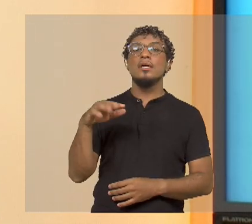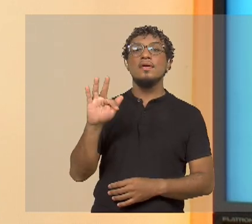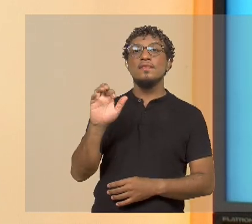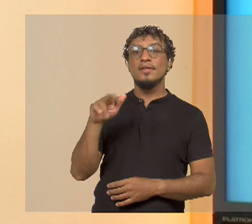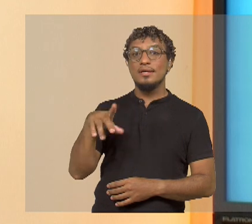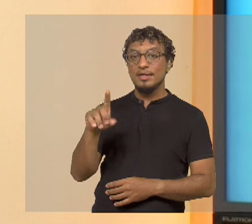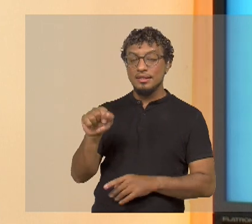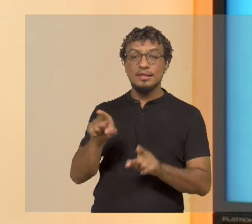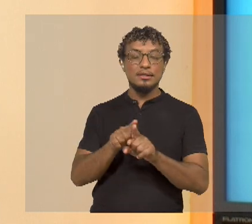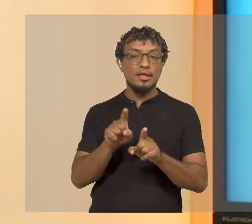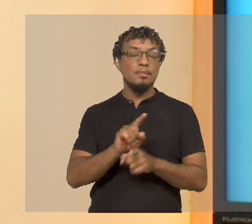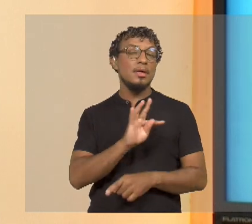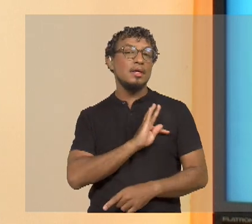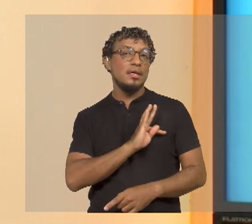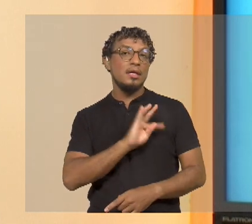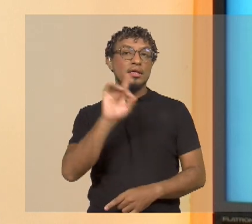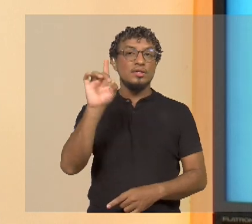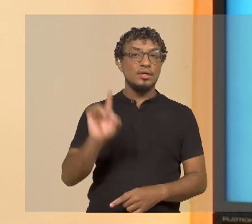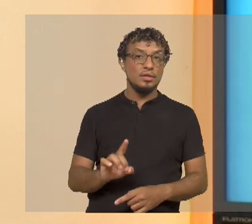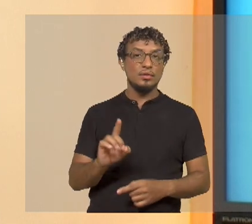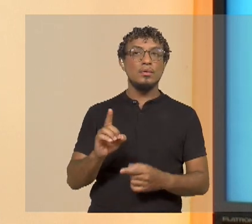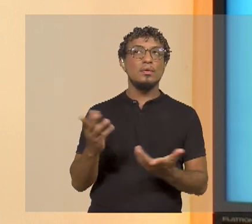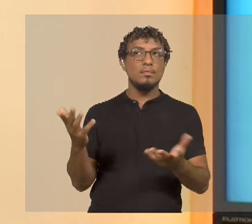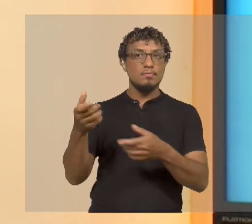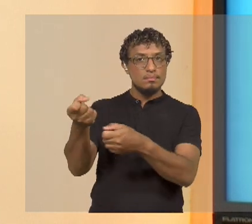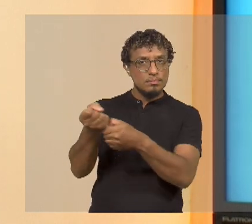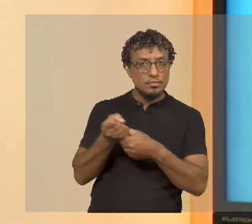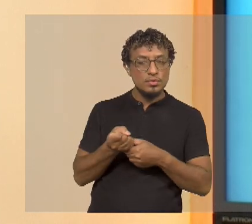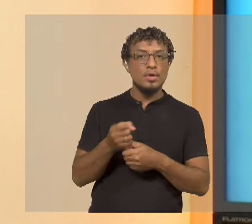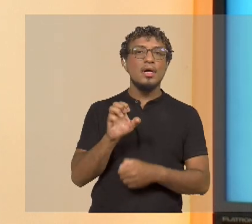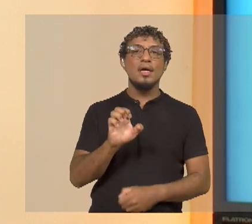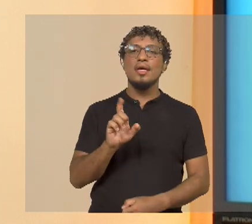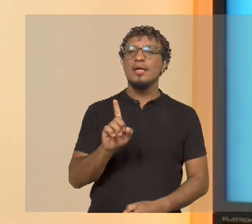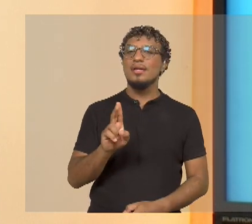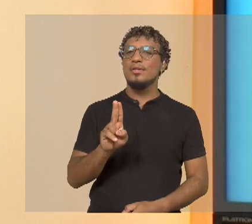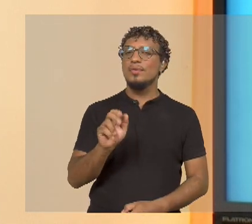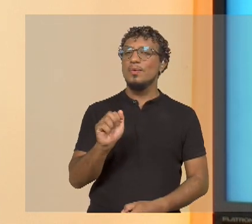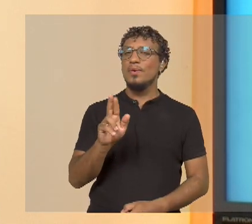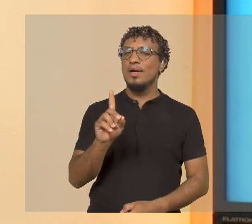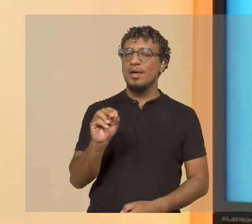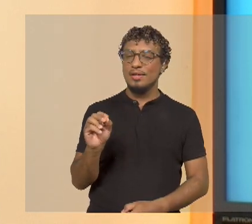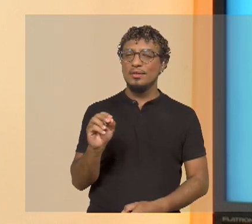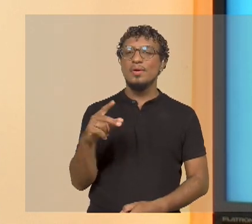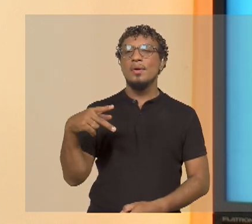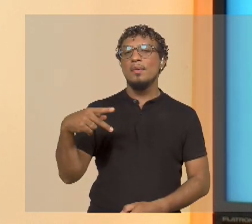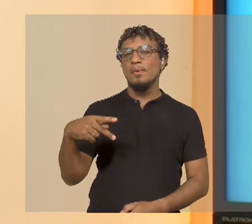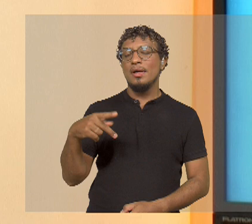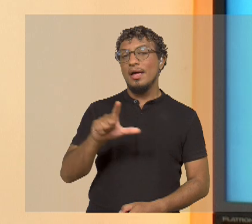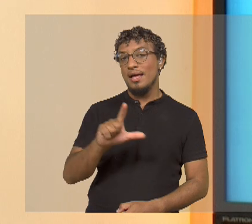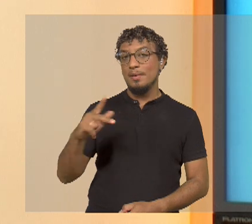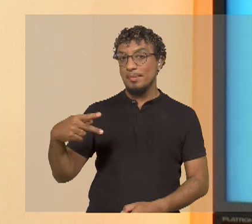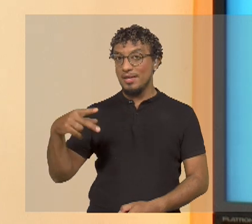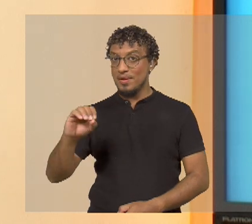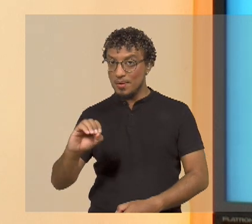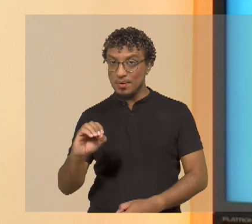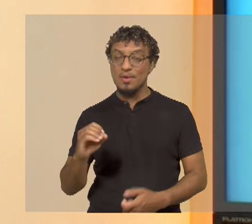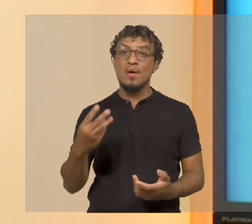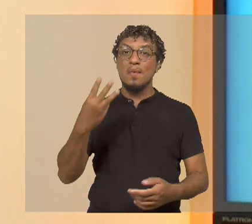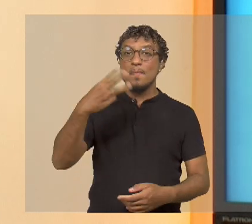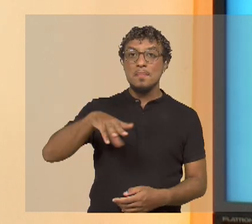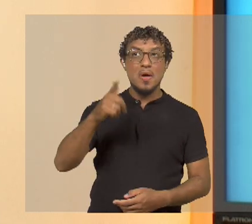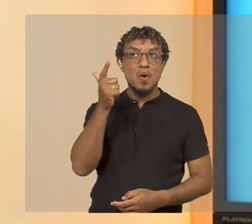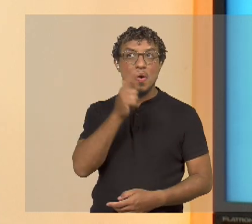e responsável por trazer o LPO para o Maranhão, o Eduardo Roberto, Dudu do LPO, né? O Maranhão conseguiu trazer essa